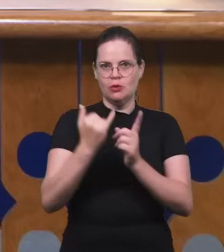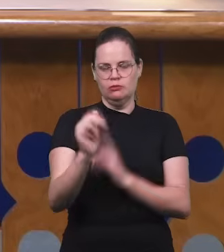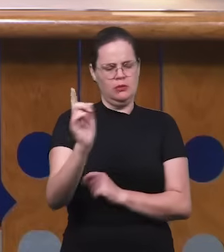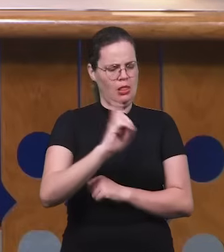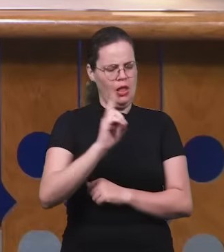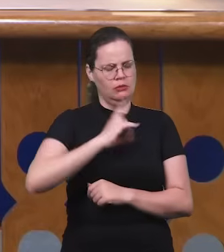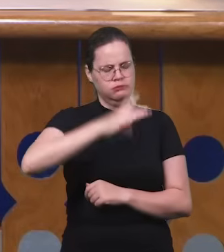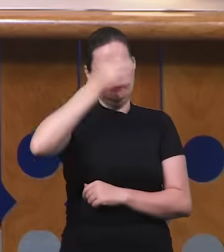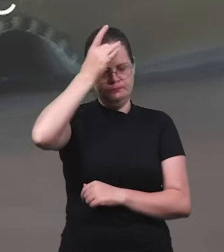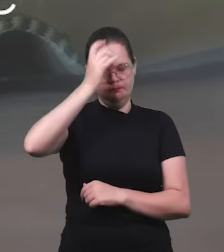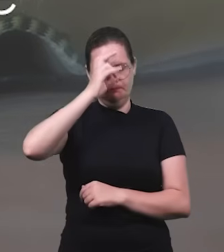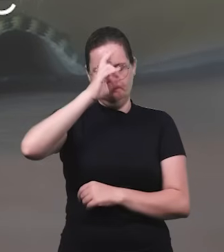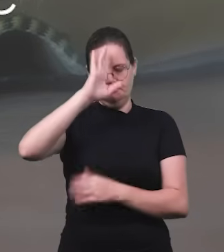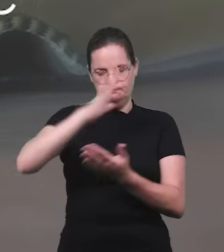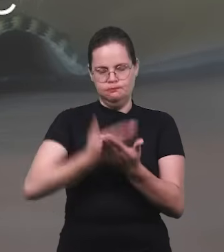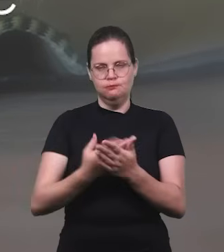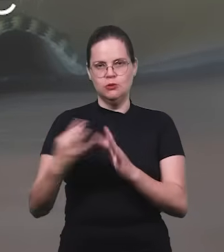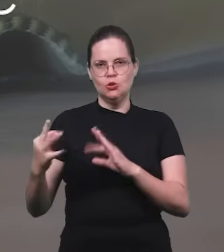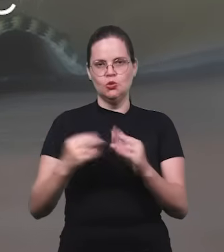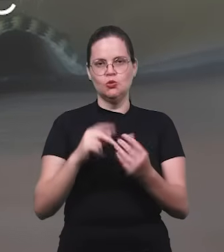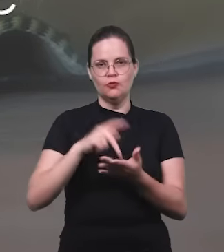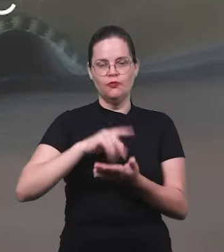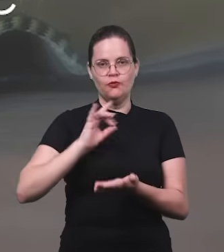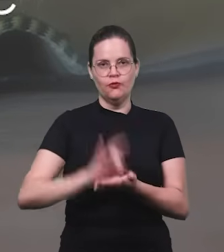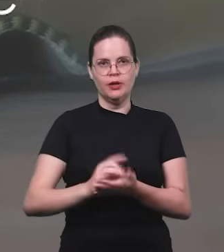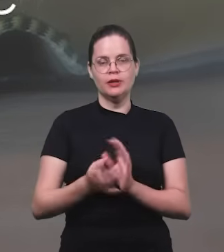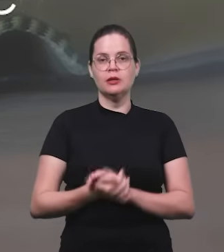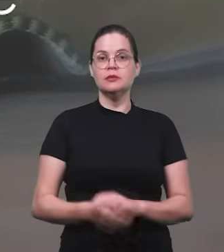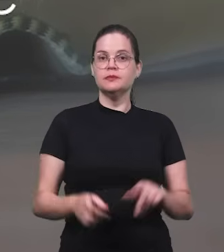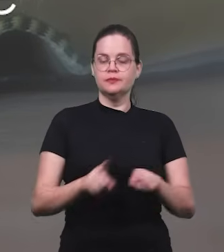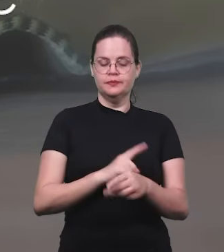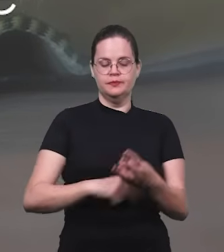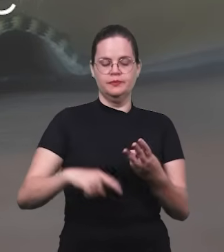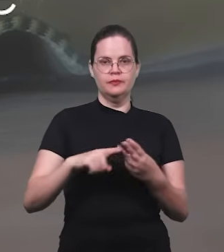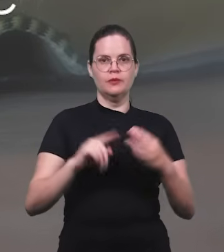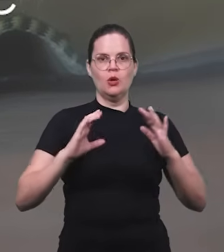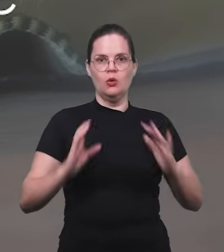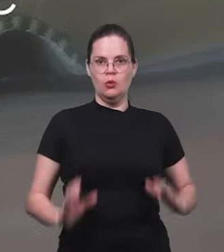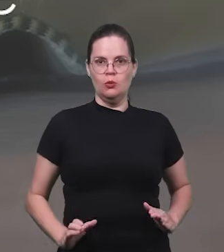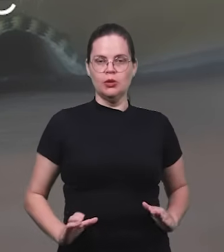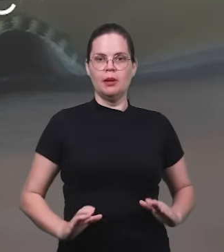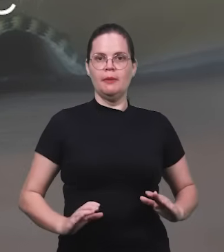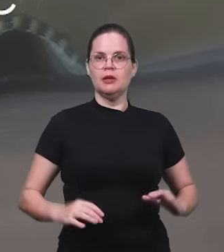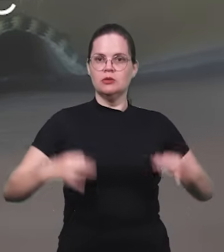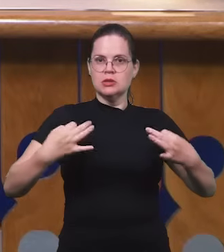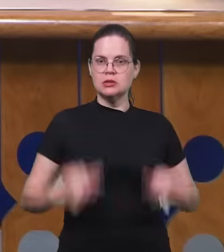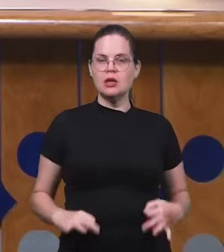com ela, na verdade. Manteve uma postura e responsabilidade,